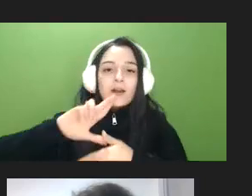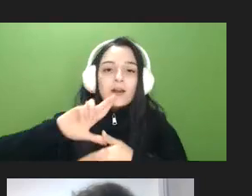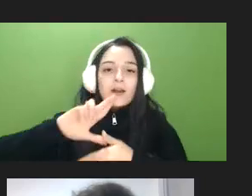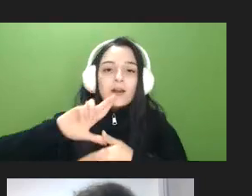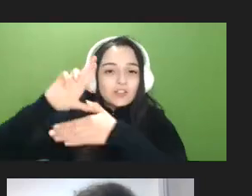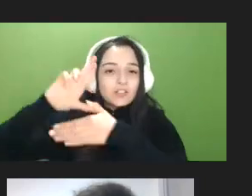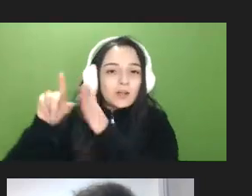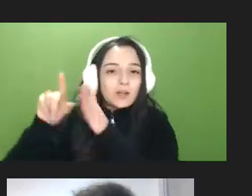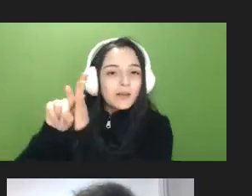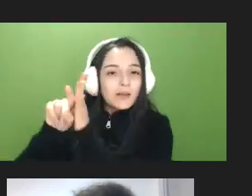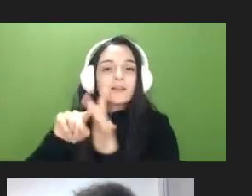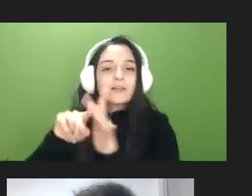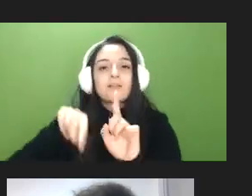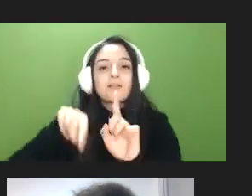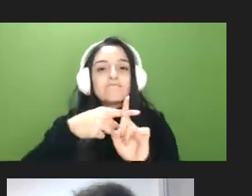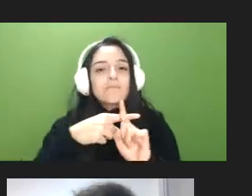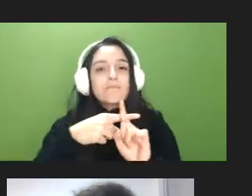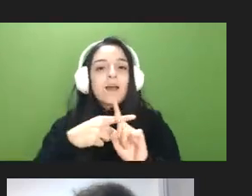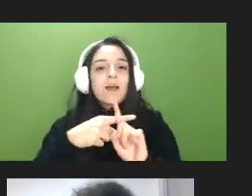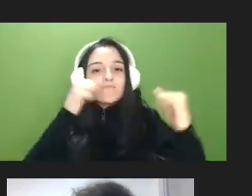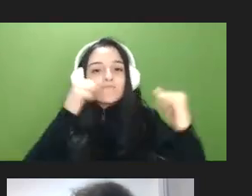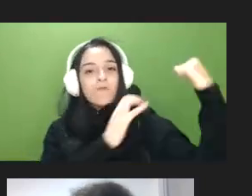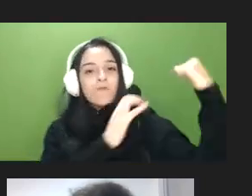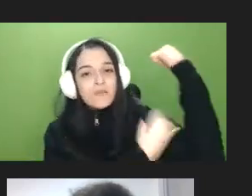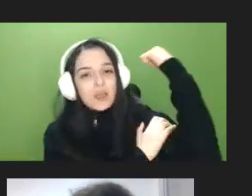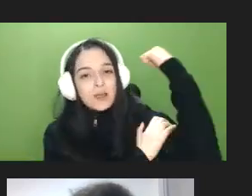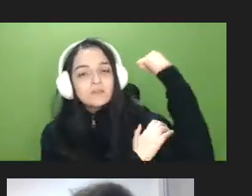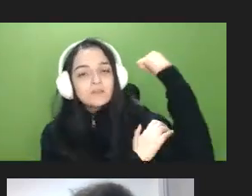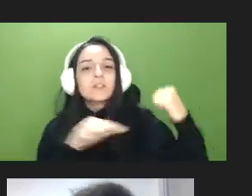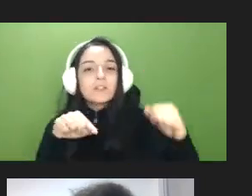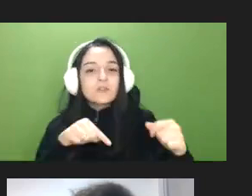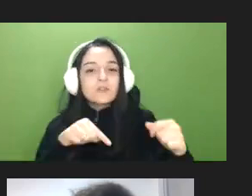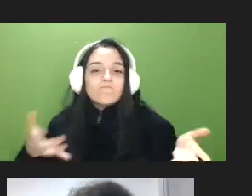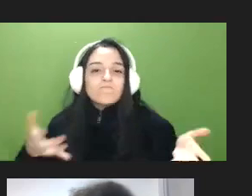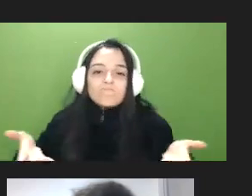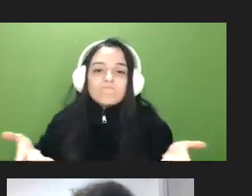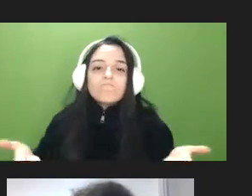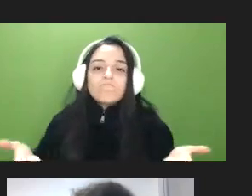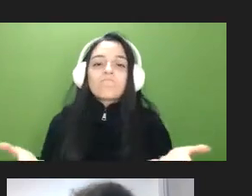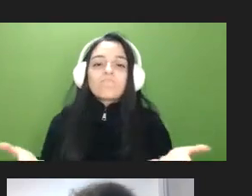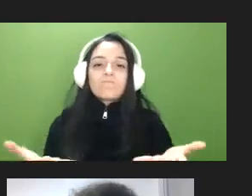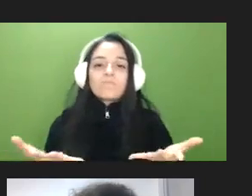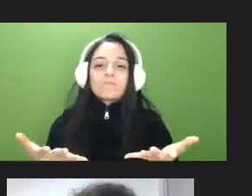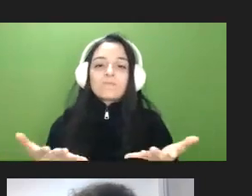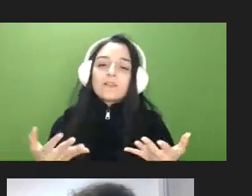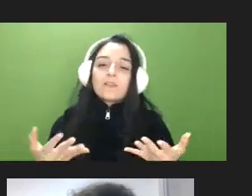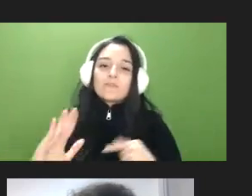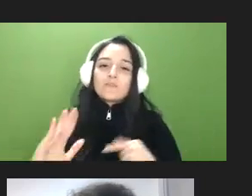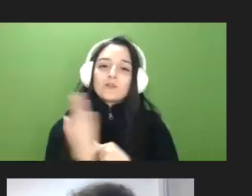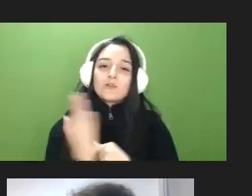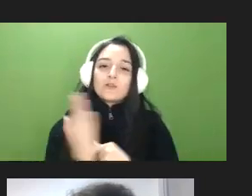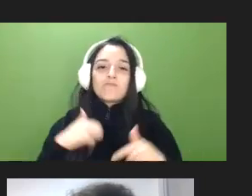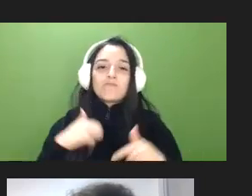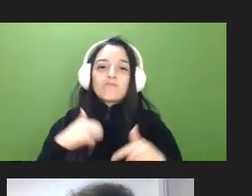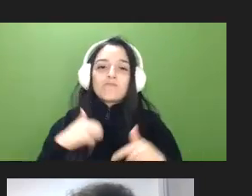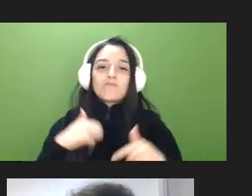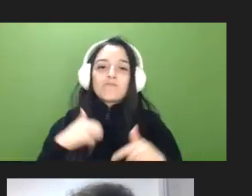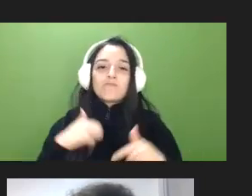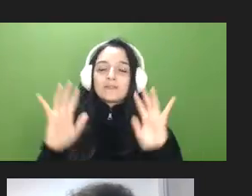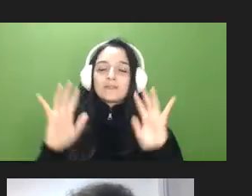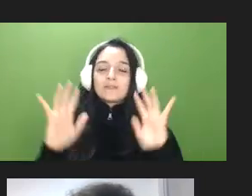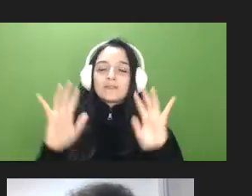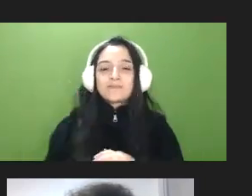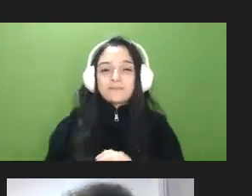que dá um pouco de vigor aí, né, para minha maneira de pensar. Então, tentei,